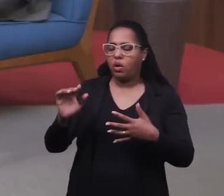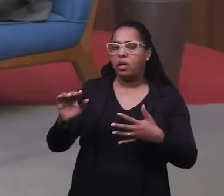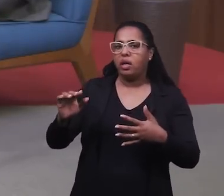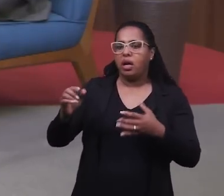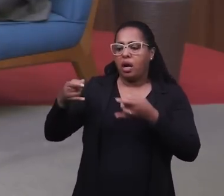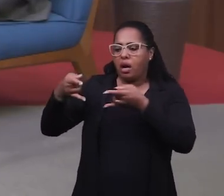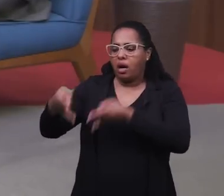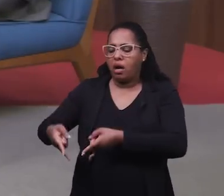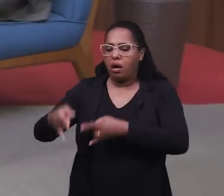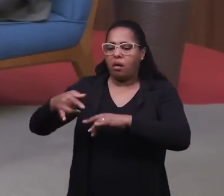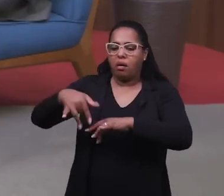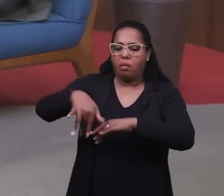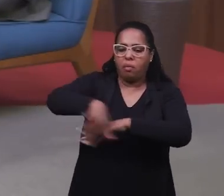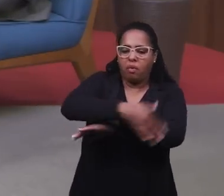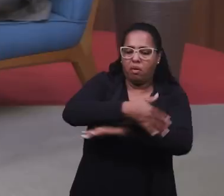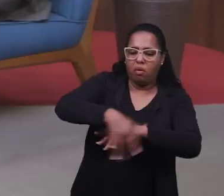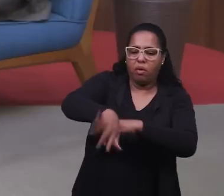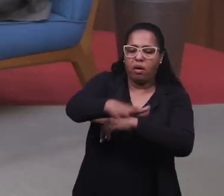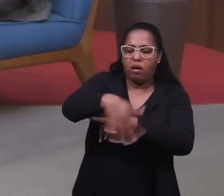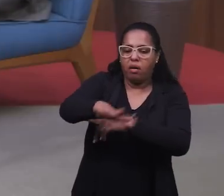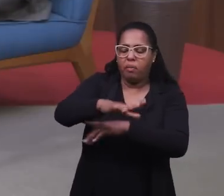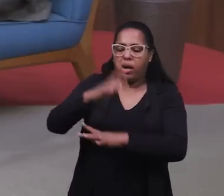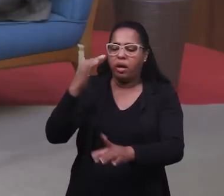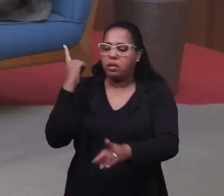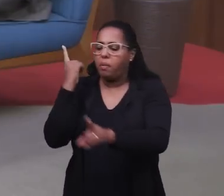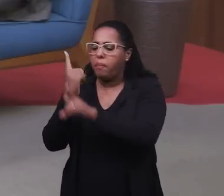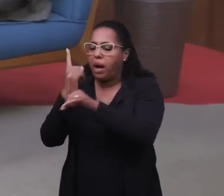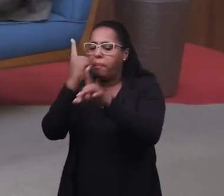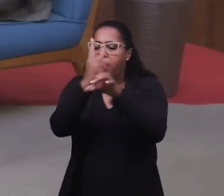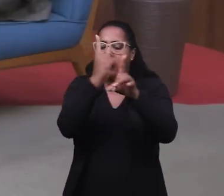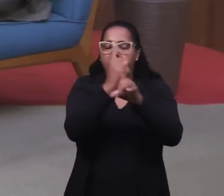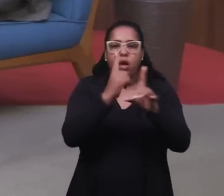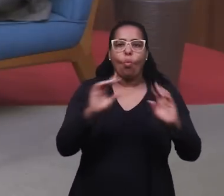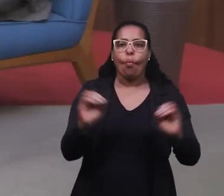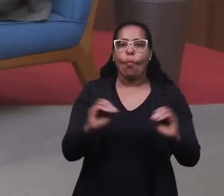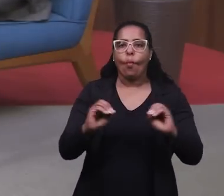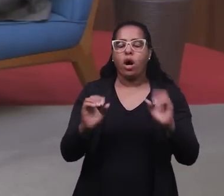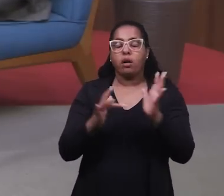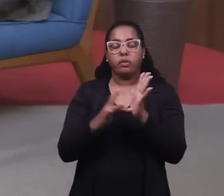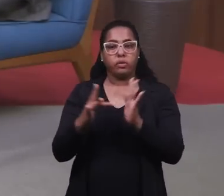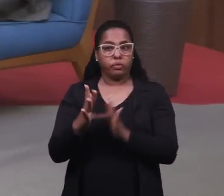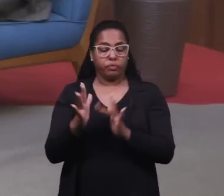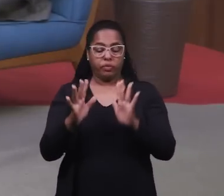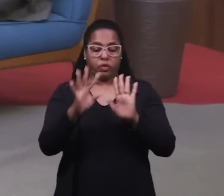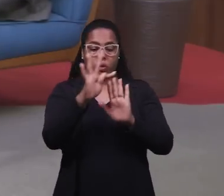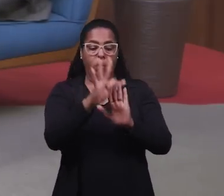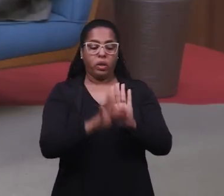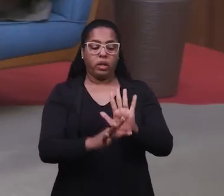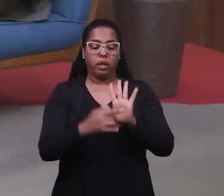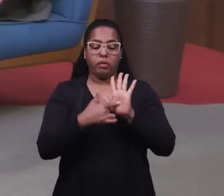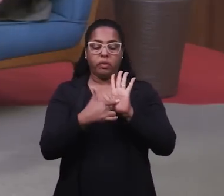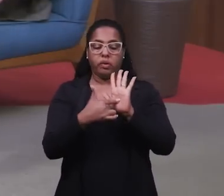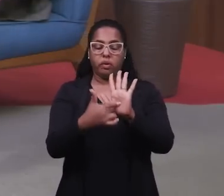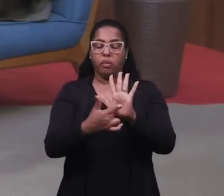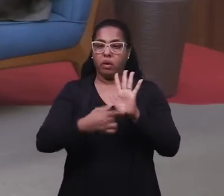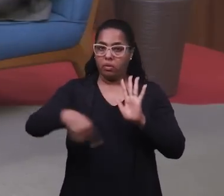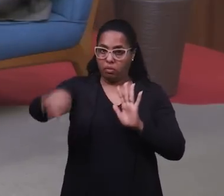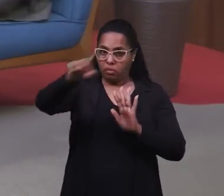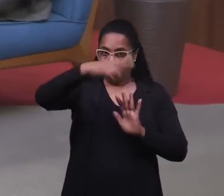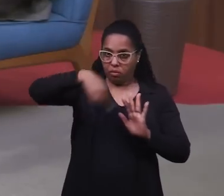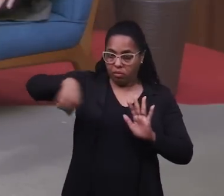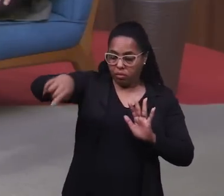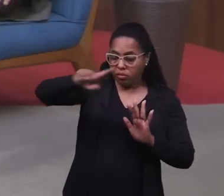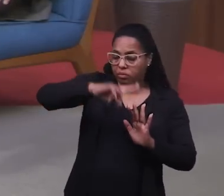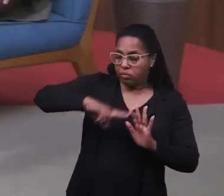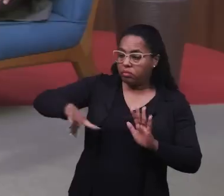praças, ou seja, lugares onde Jesus é procurado e não é encontrado. E esse texto que nós colocamos aqui, o que é que